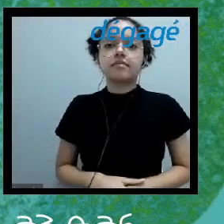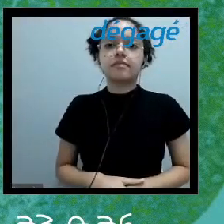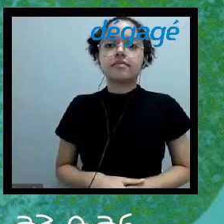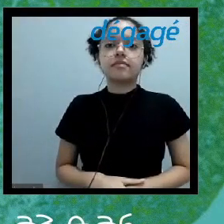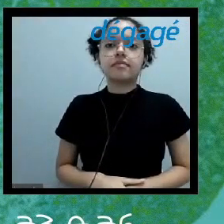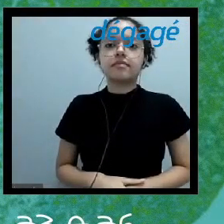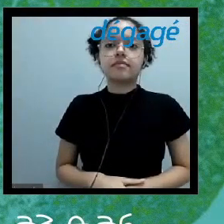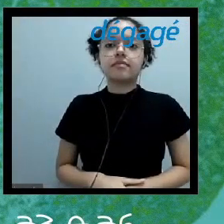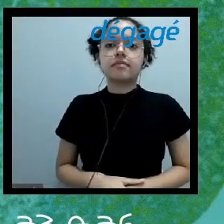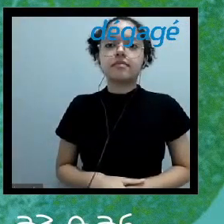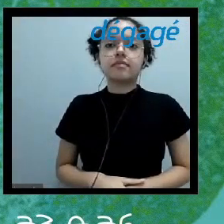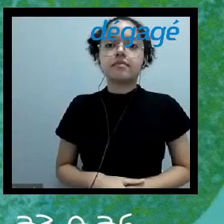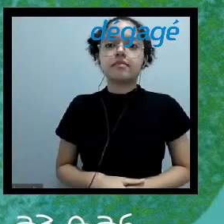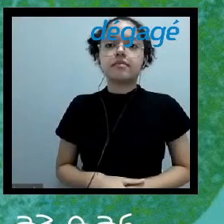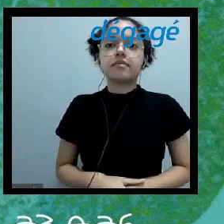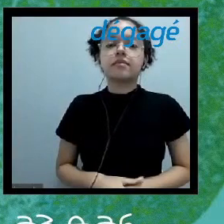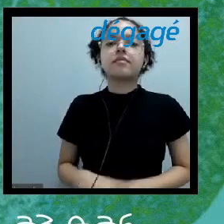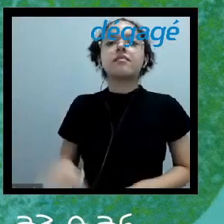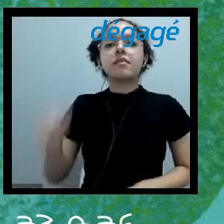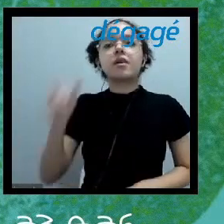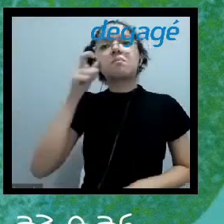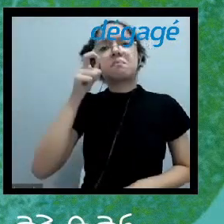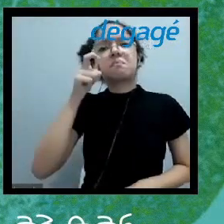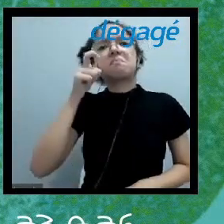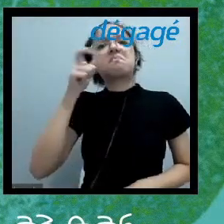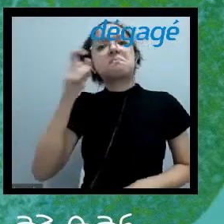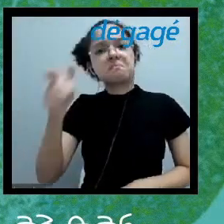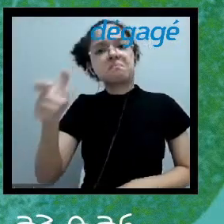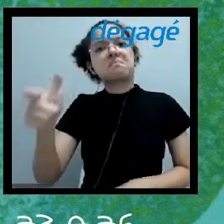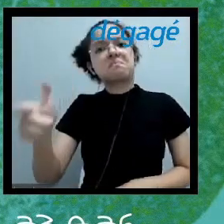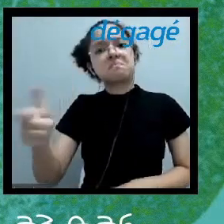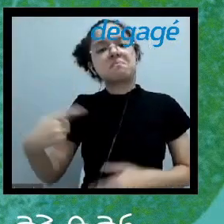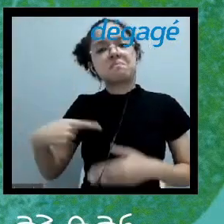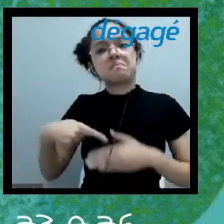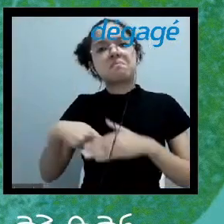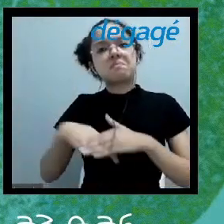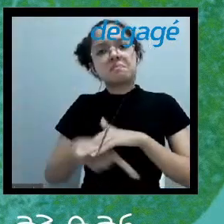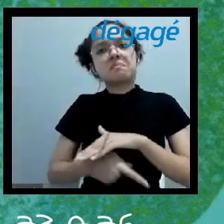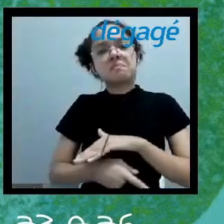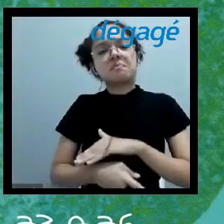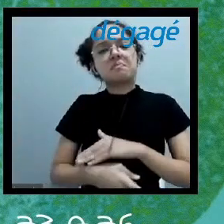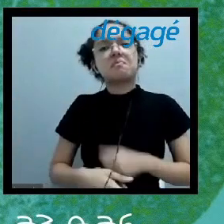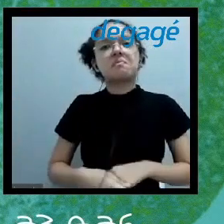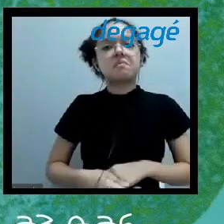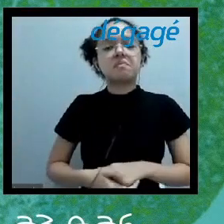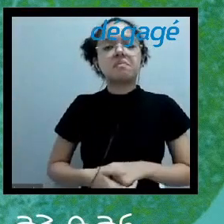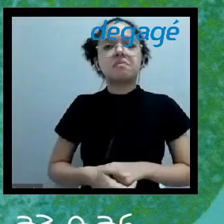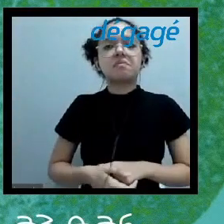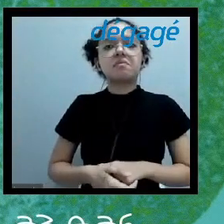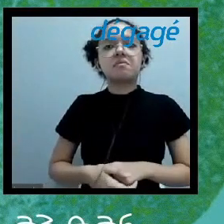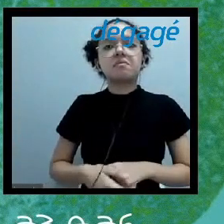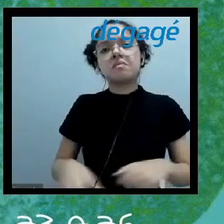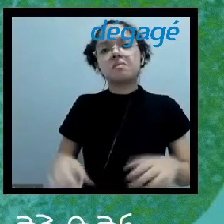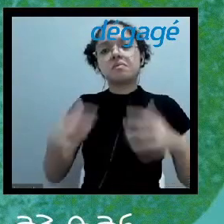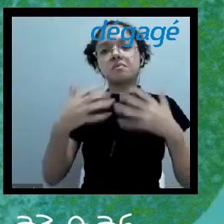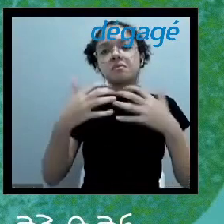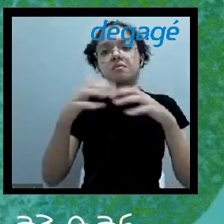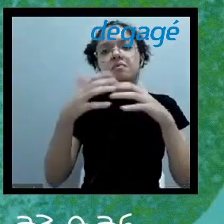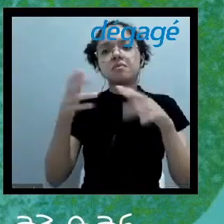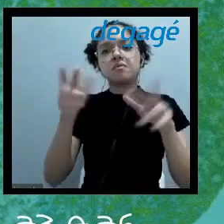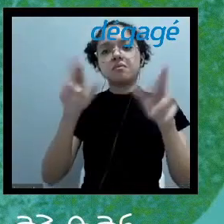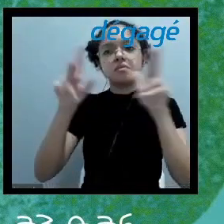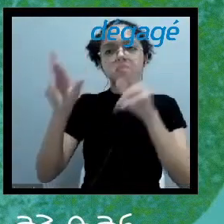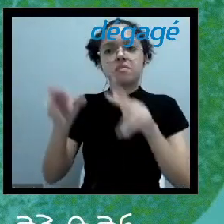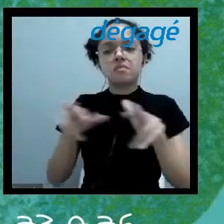eu acho interessantíssima essa perspectiva de você pegar neurotípicos, considerados neurotípicos, né?